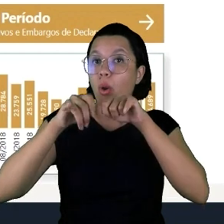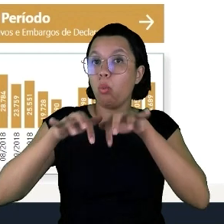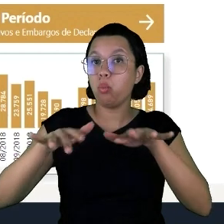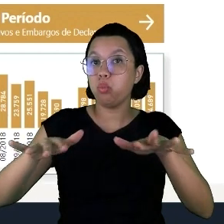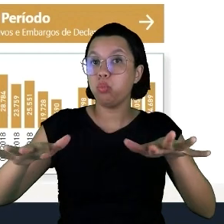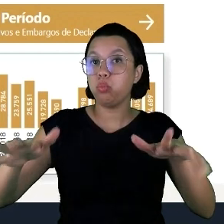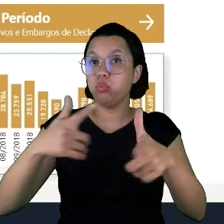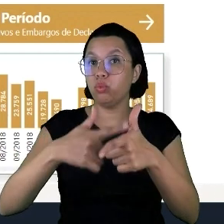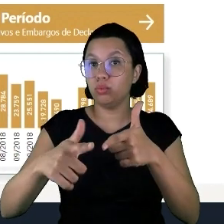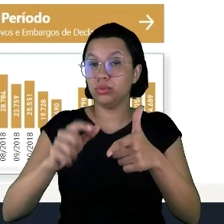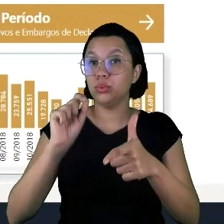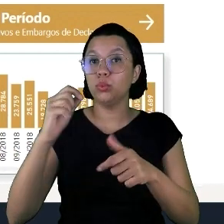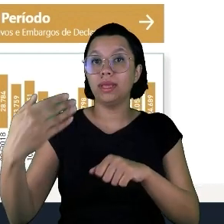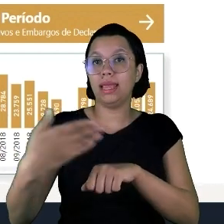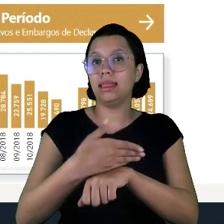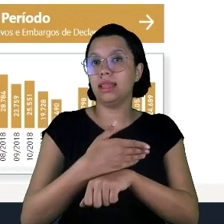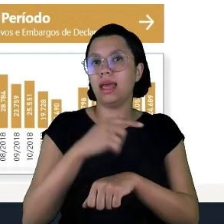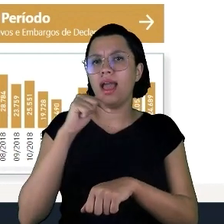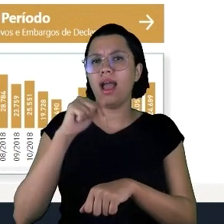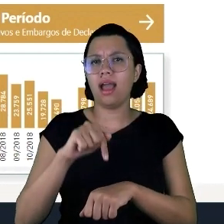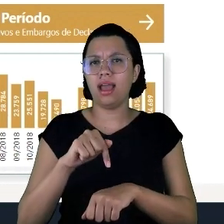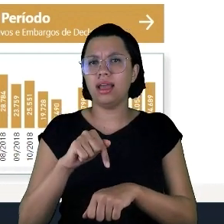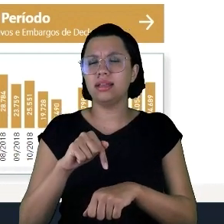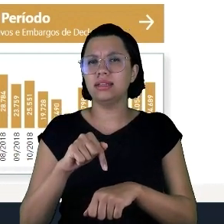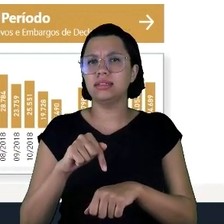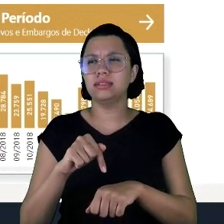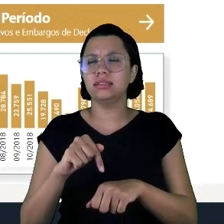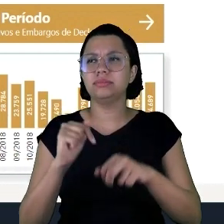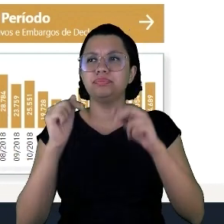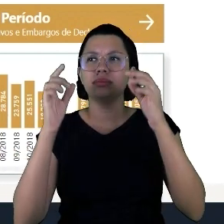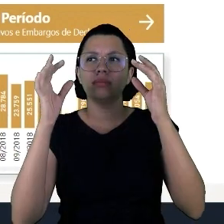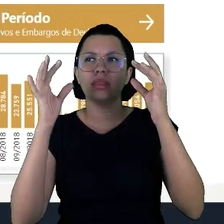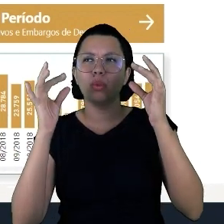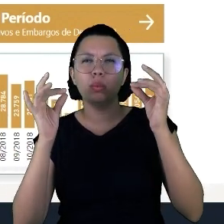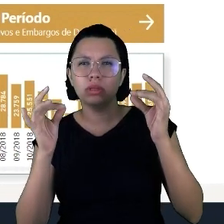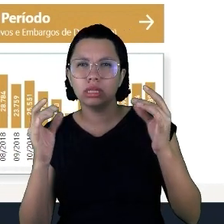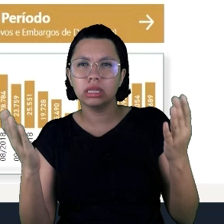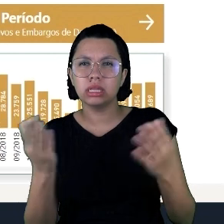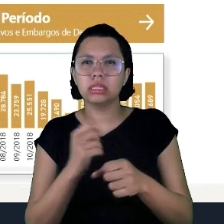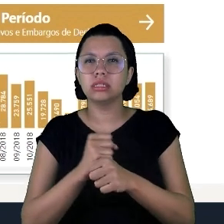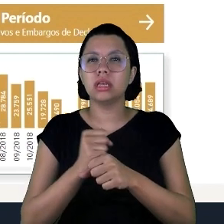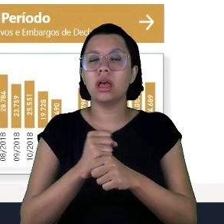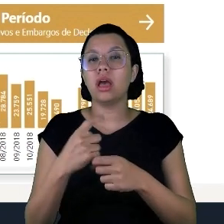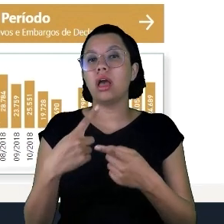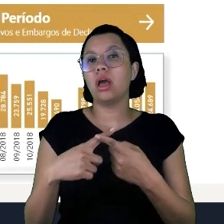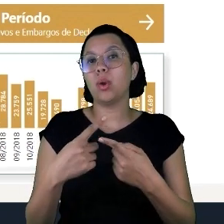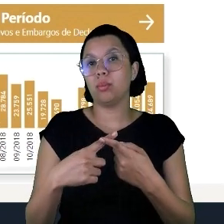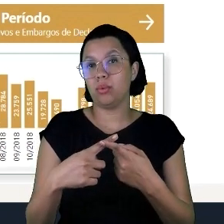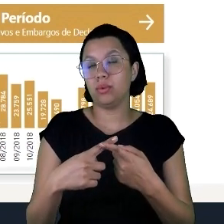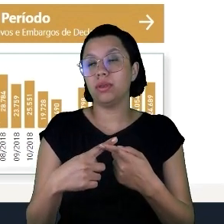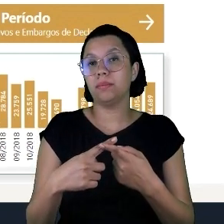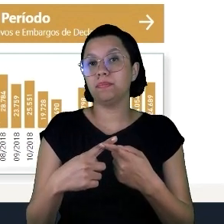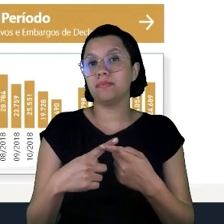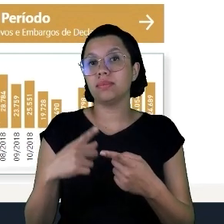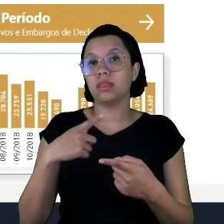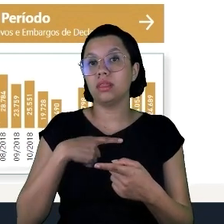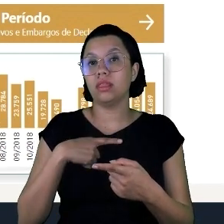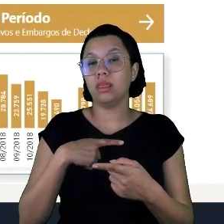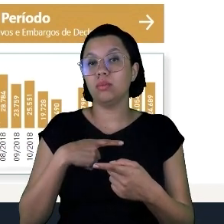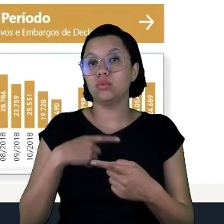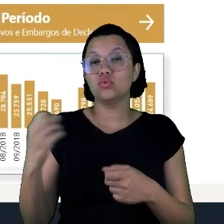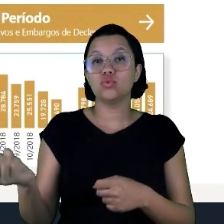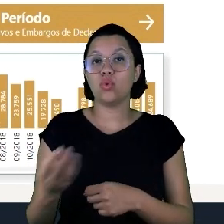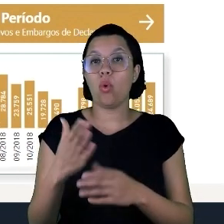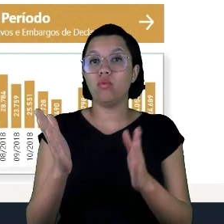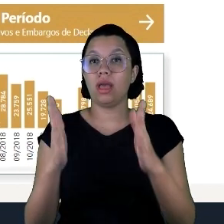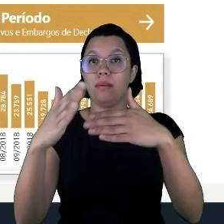por redistribuição do que entrada. E esse é uma peculiaridade desse ano, né? Porque como nós tivemos os novos gabinetes,